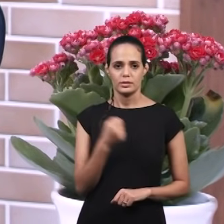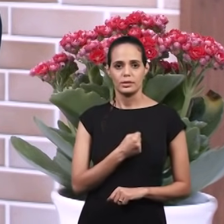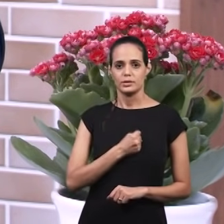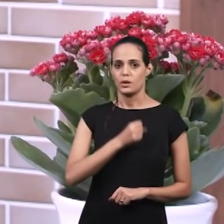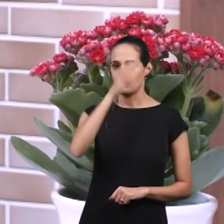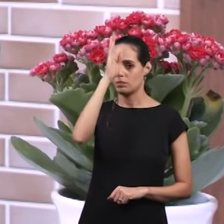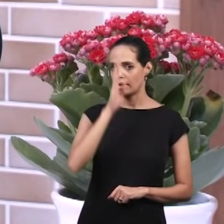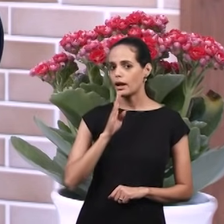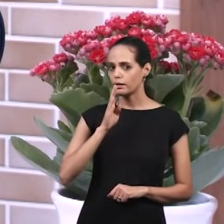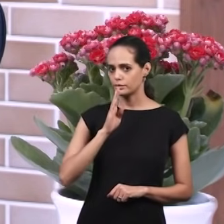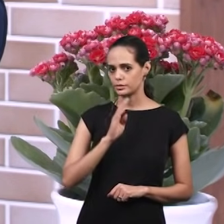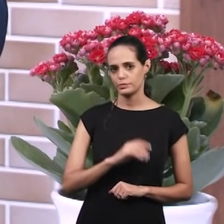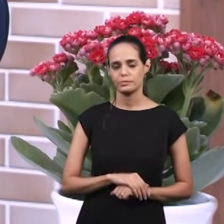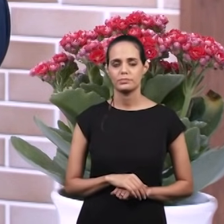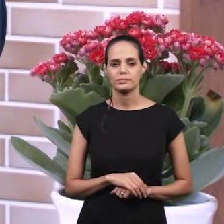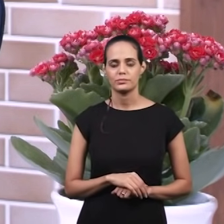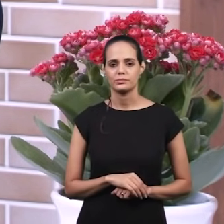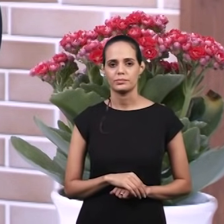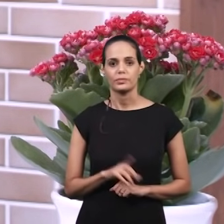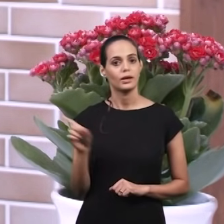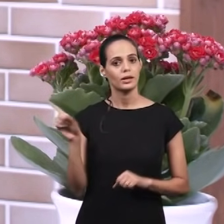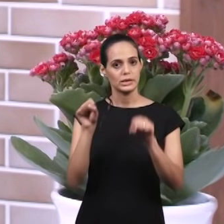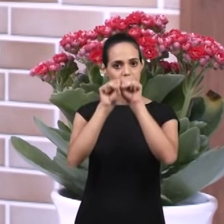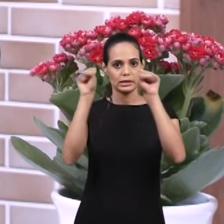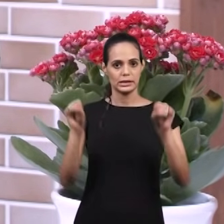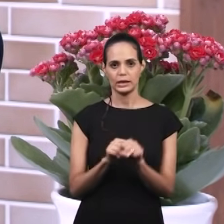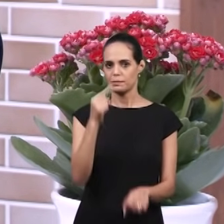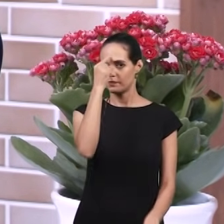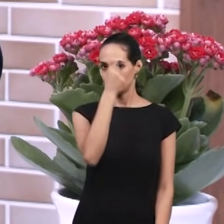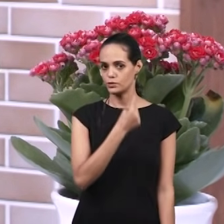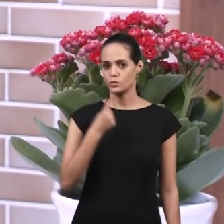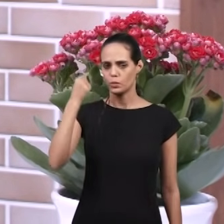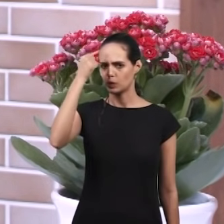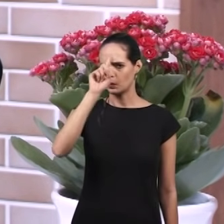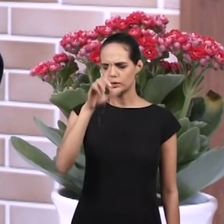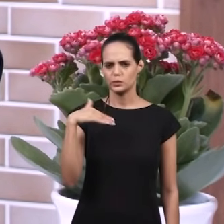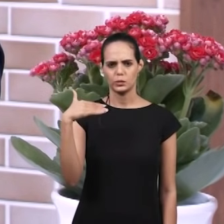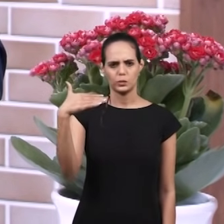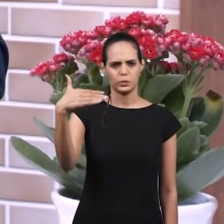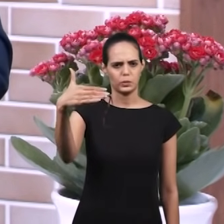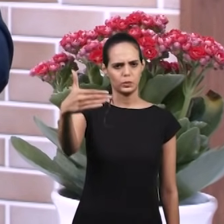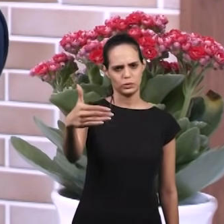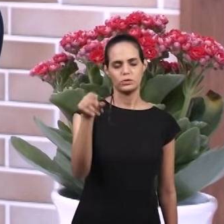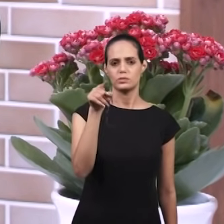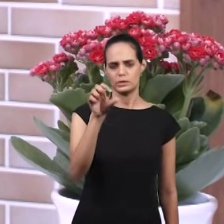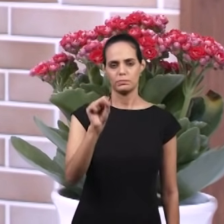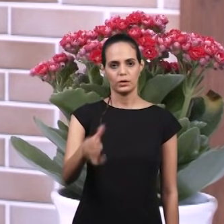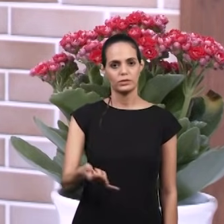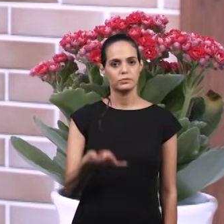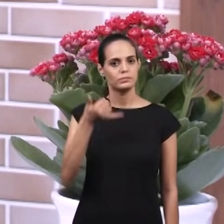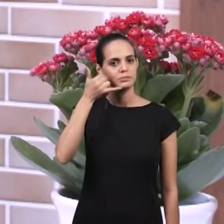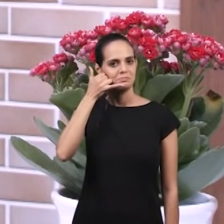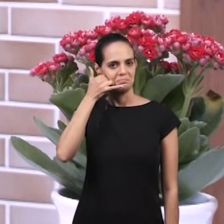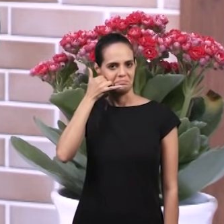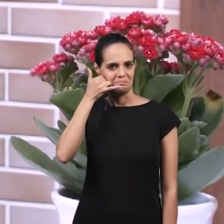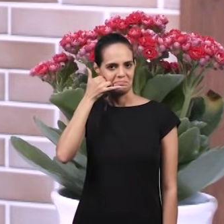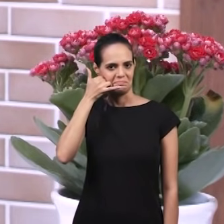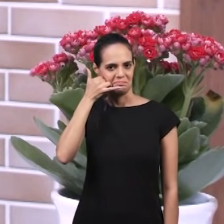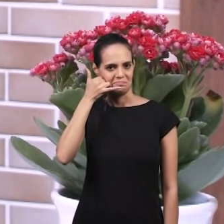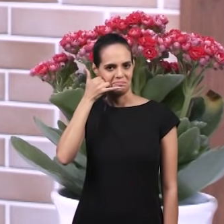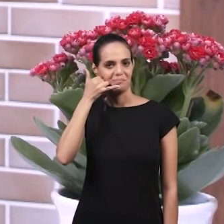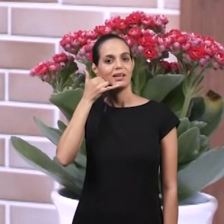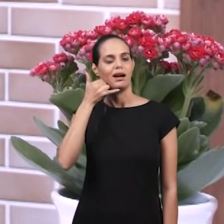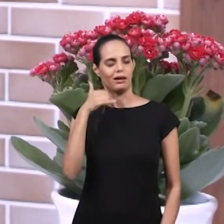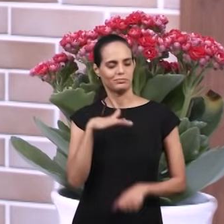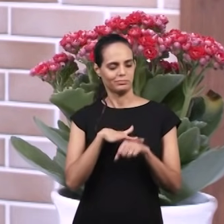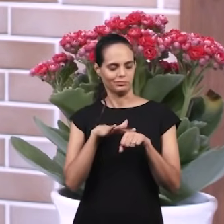é gratuita e ela funciona, ou esse sistema funciona 24 horas por dia. Você pode telefonar e vai ser muito